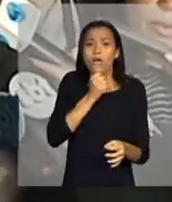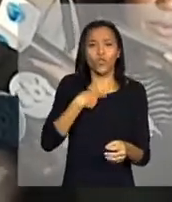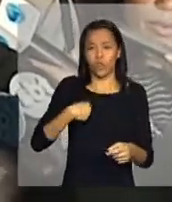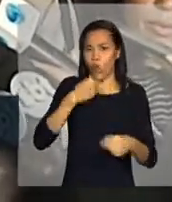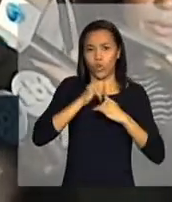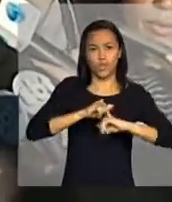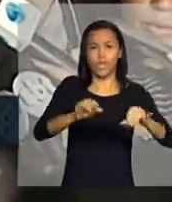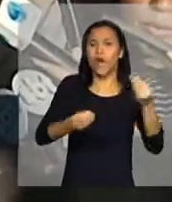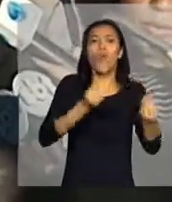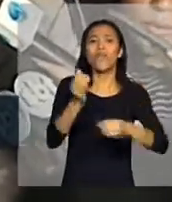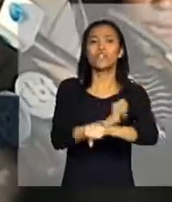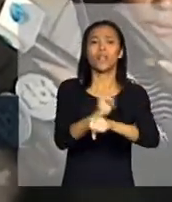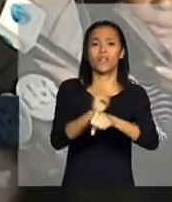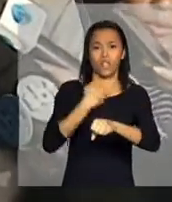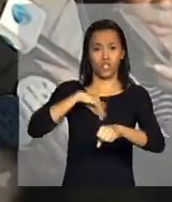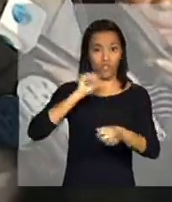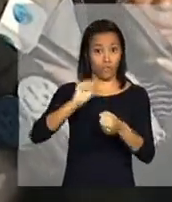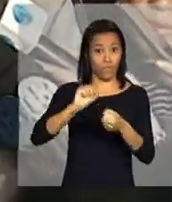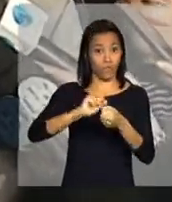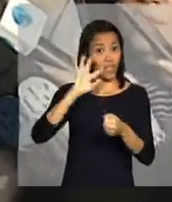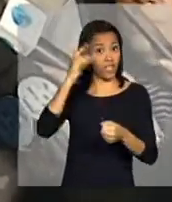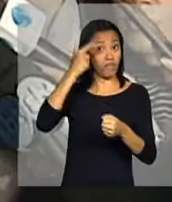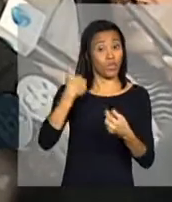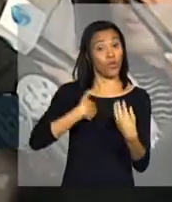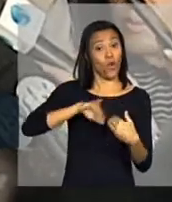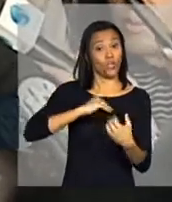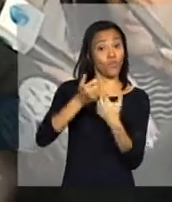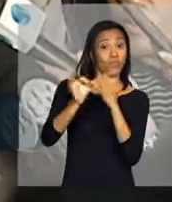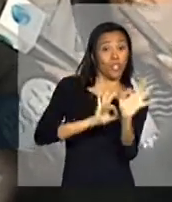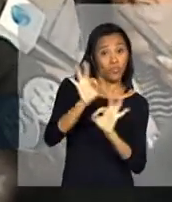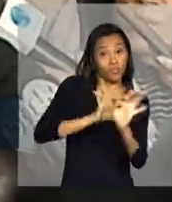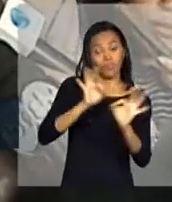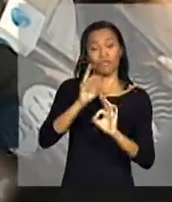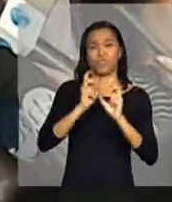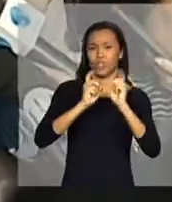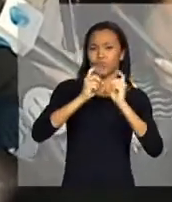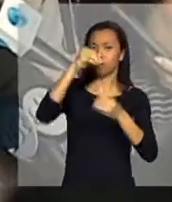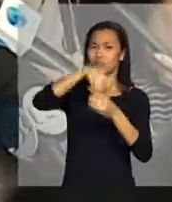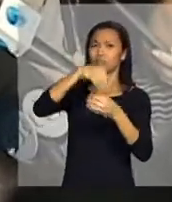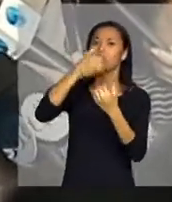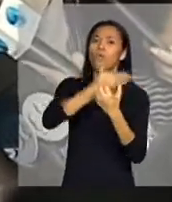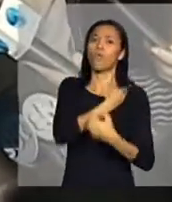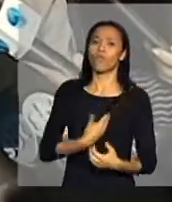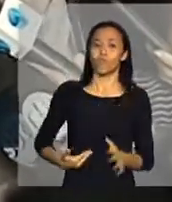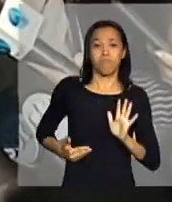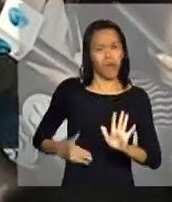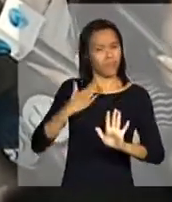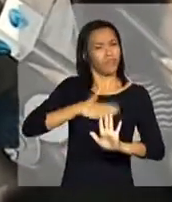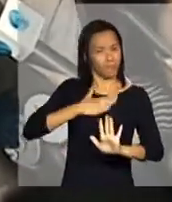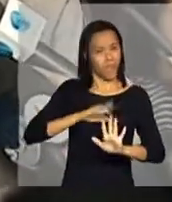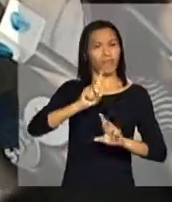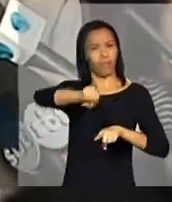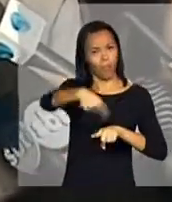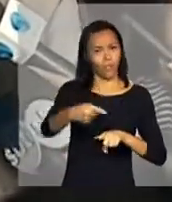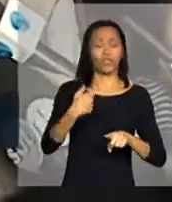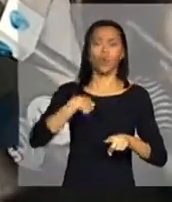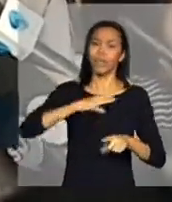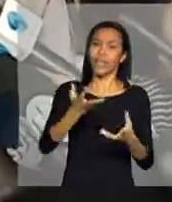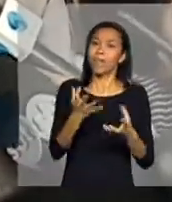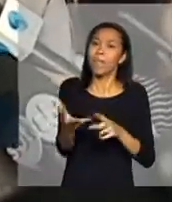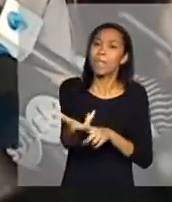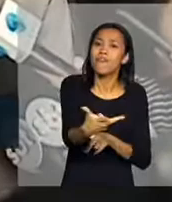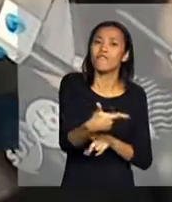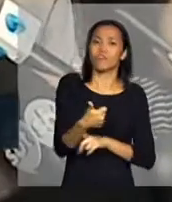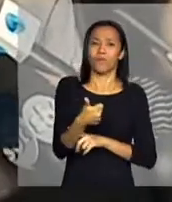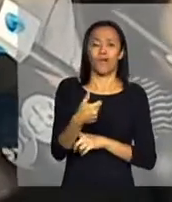medidas que nós vamos tomar, porque nós estamos discutindo no campo do governo. O Ministério já tem uma posição a respeito, a FUNAI também, junto conosco. Mas vamos aguardar. A nossa ideia é aperfeiçoar isso. Nós não